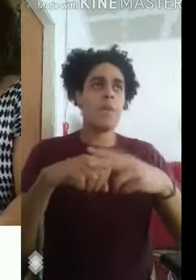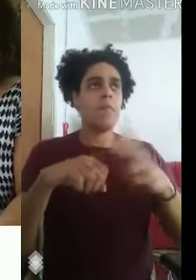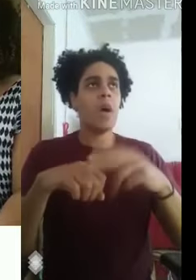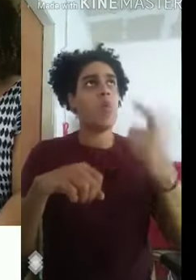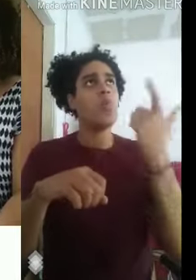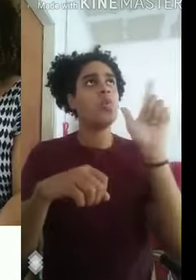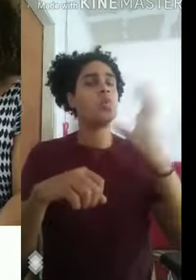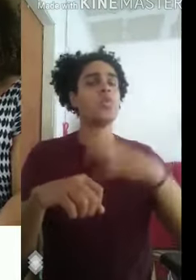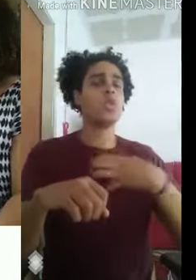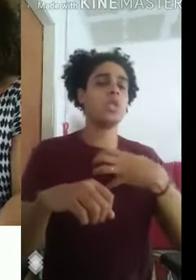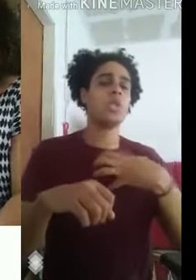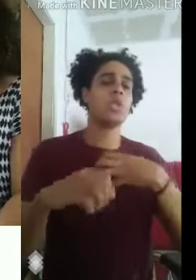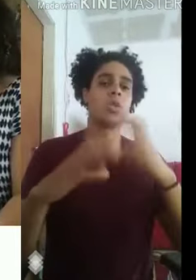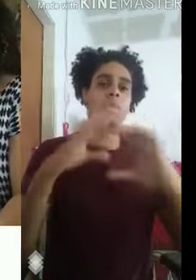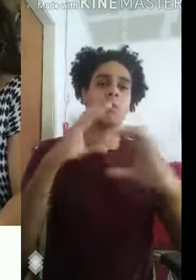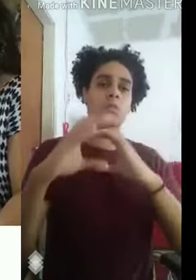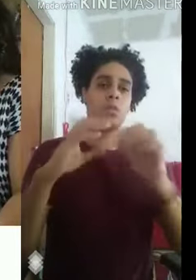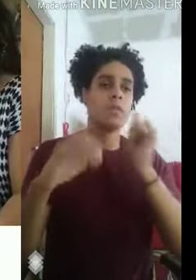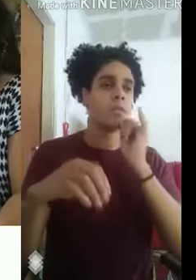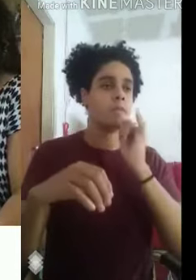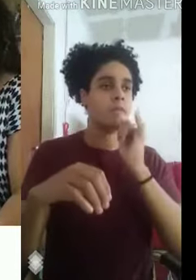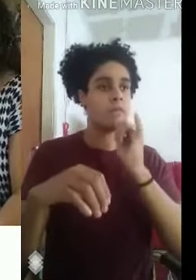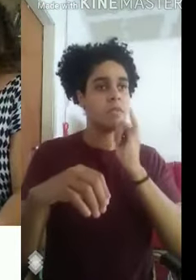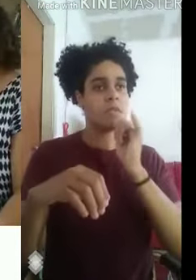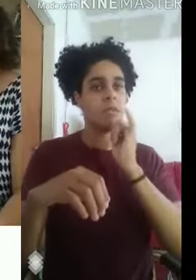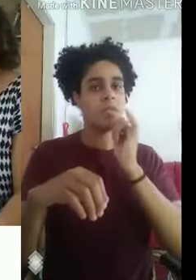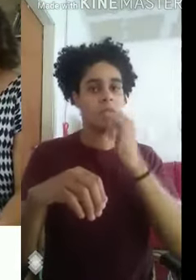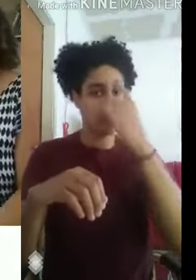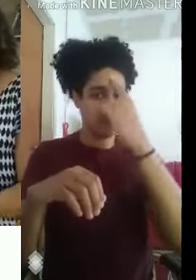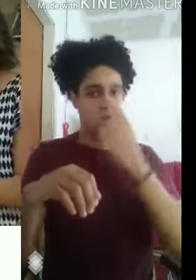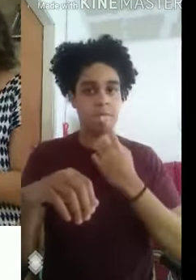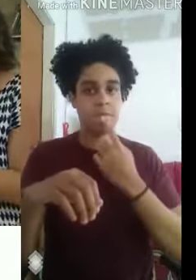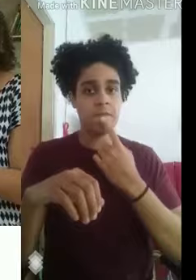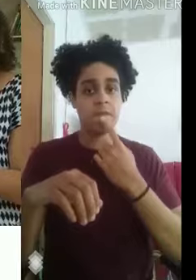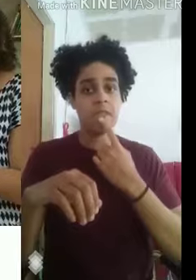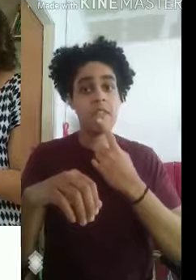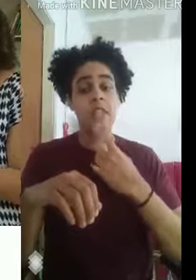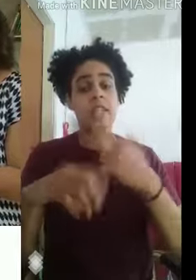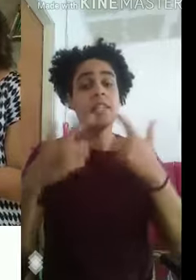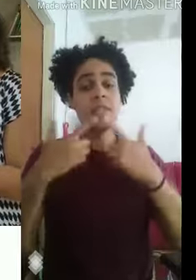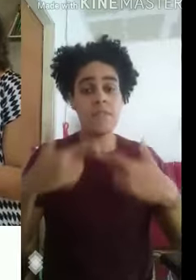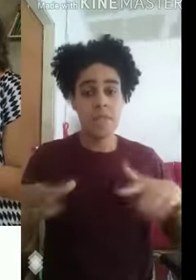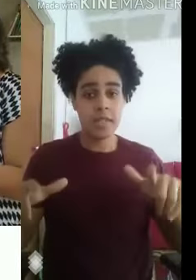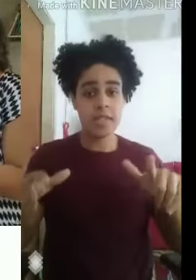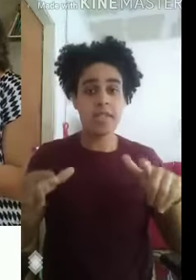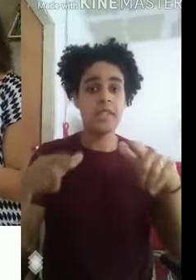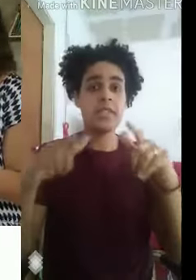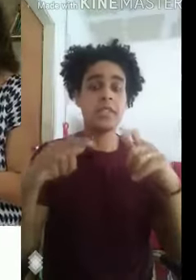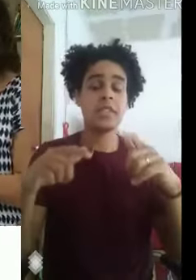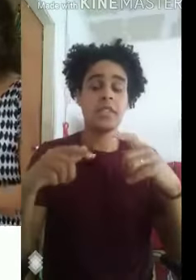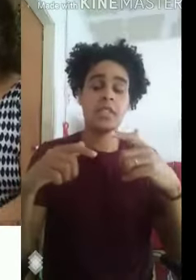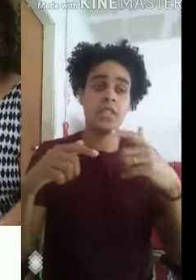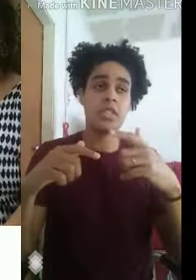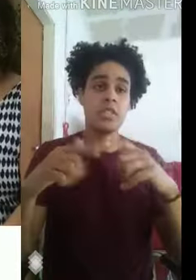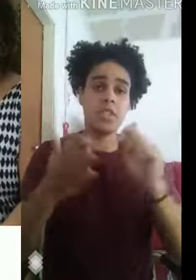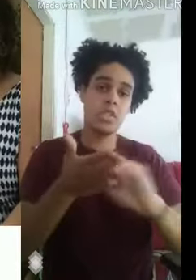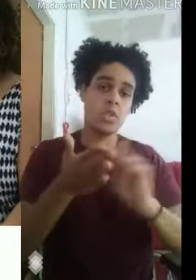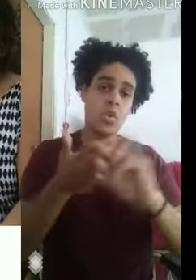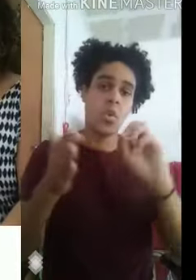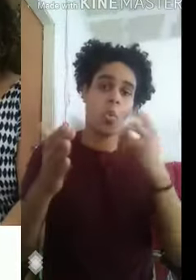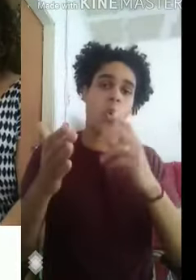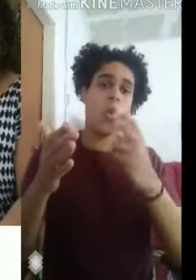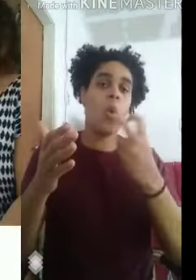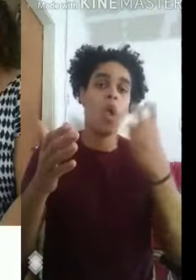imagens. A linguagem escrita e a oral diz respeito à forma de fixar a linguagem. Eu posso